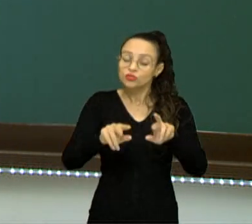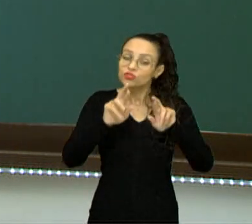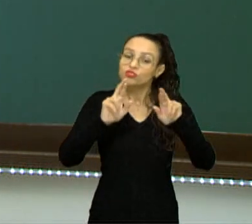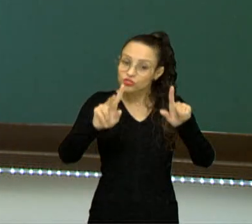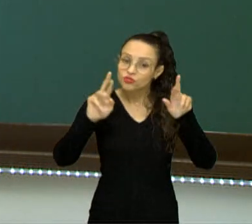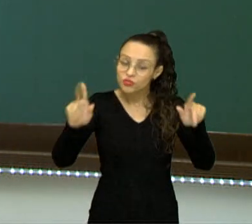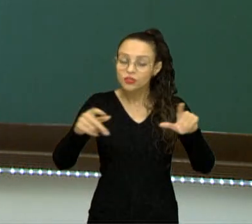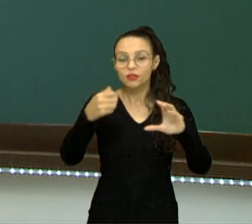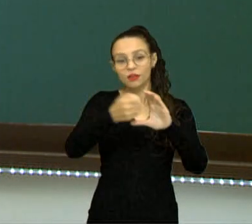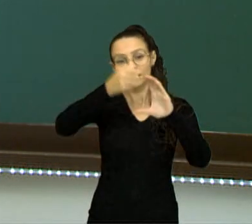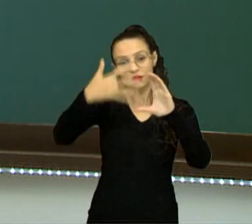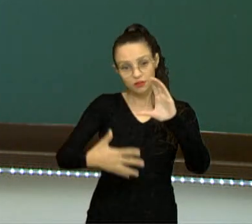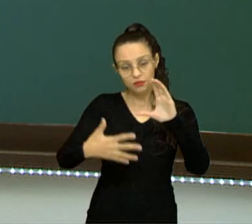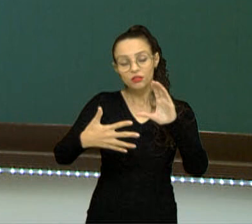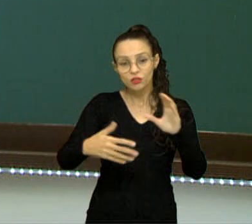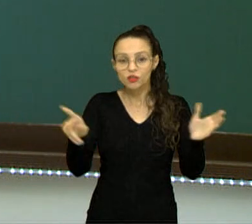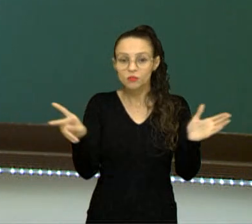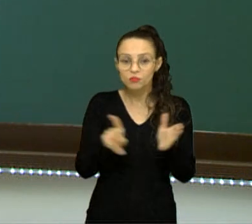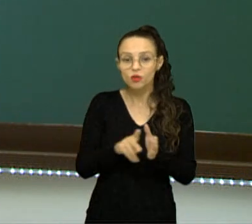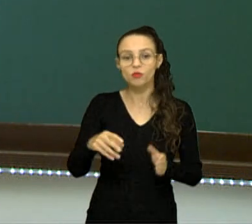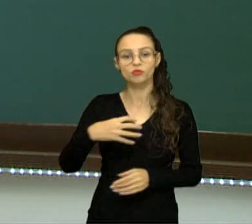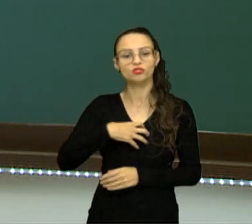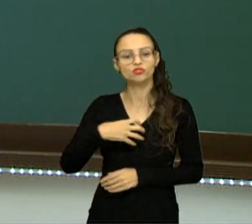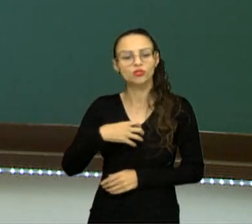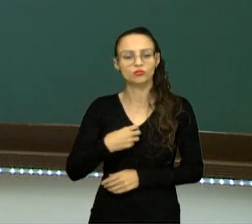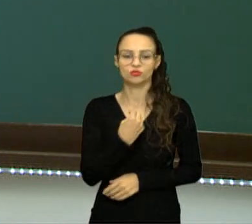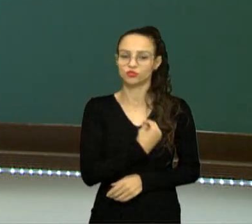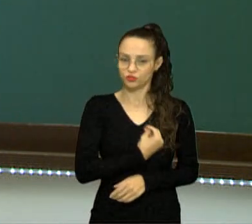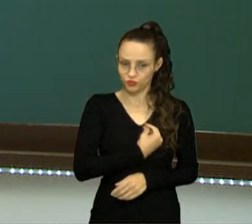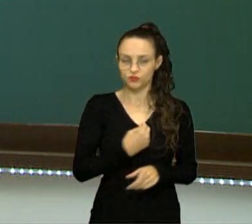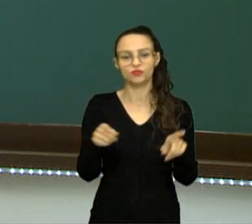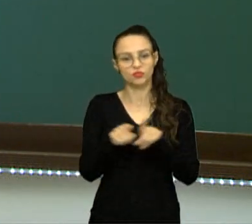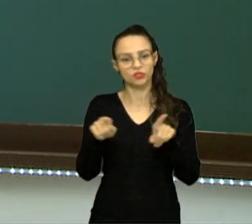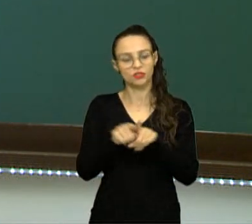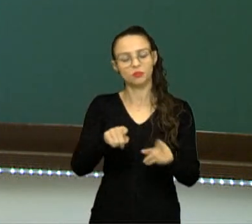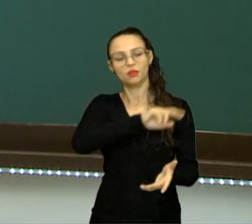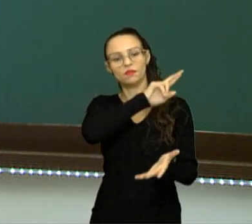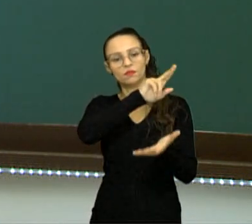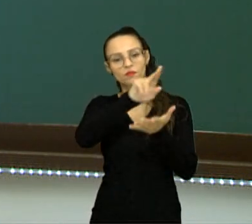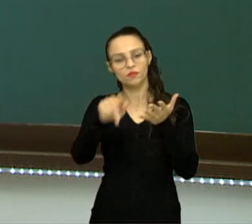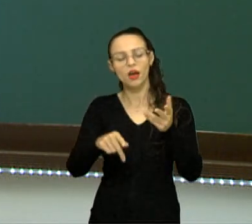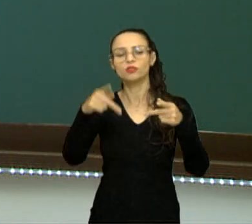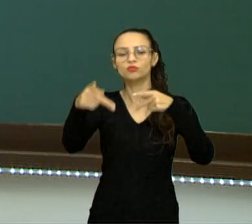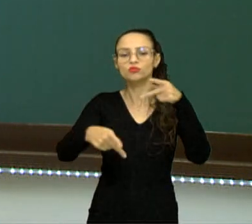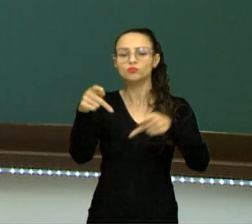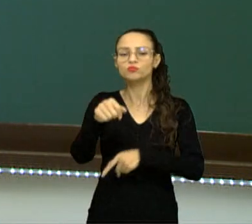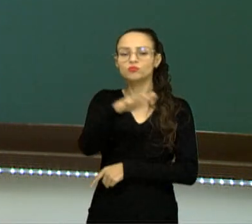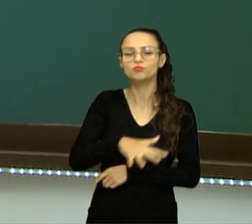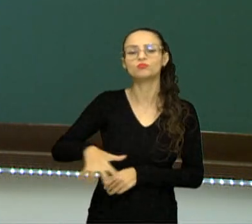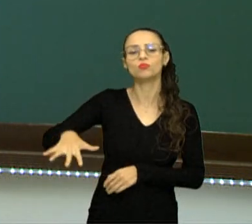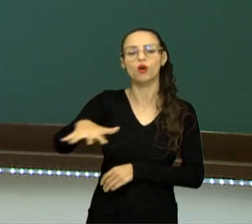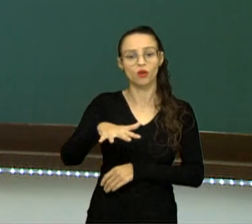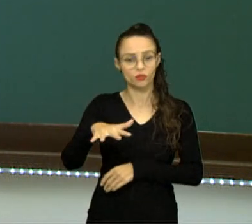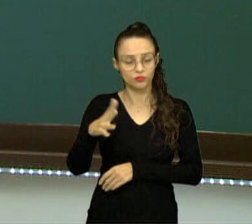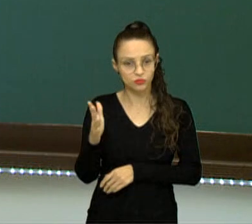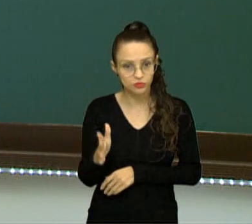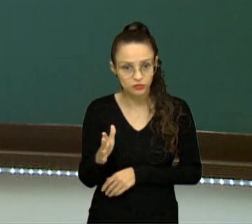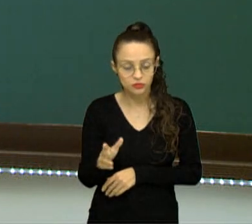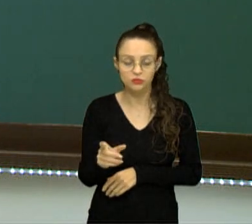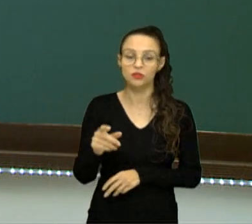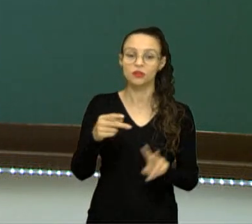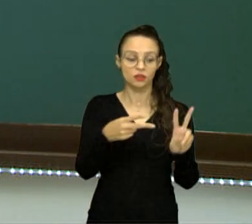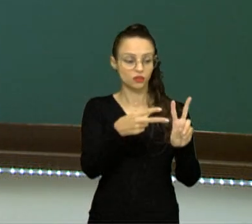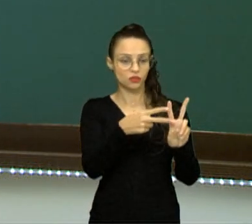diferenças de características, de forma de viver, inclusive, desses vários povos. E quando usamos o termo